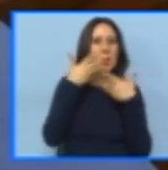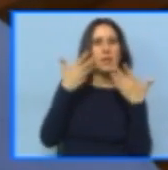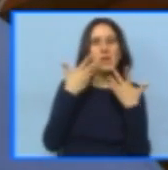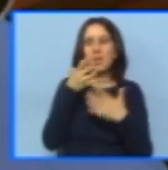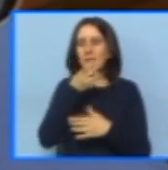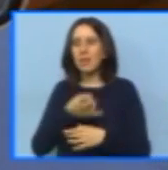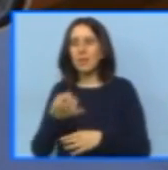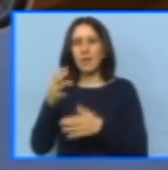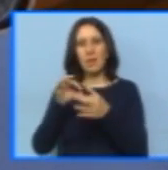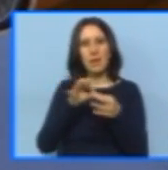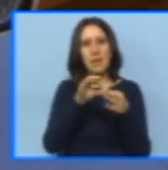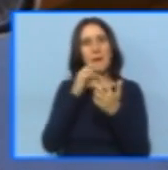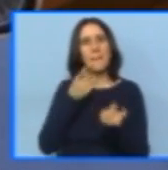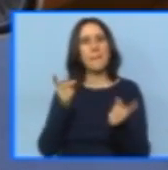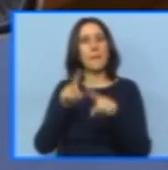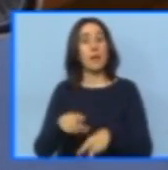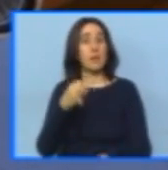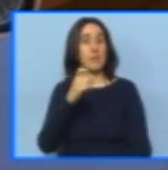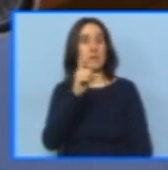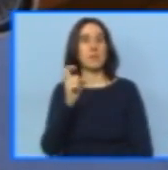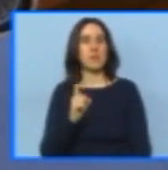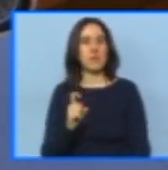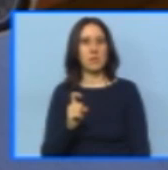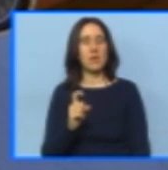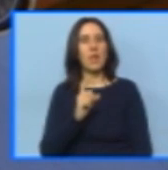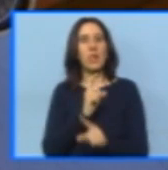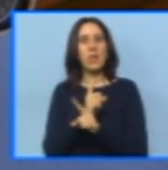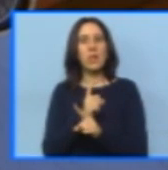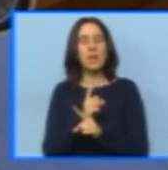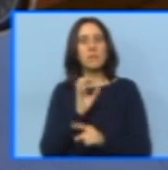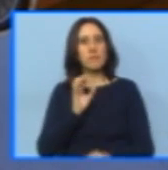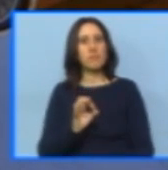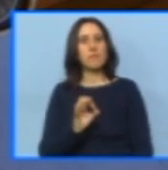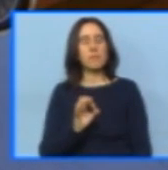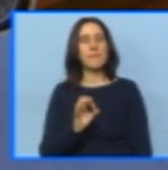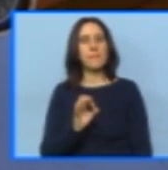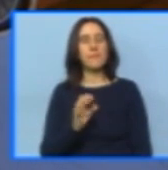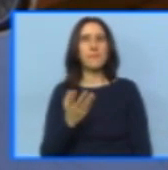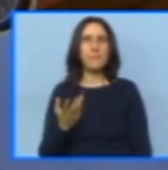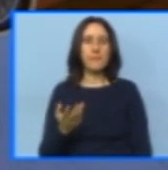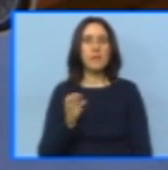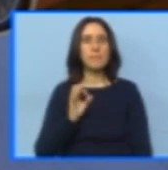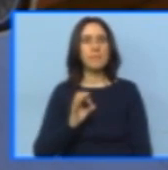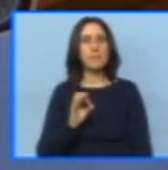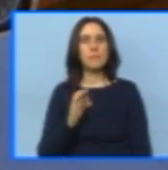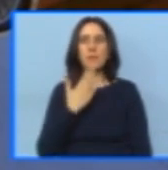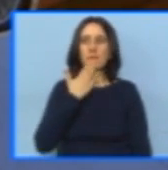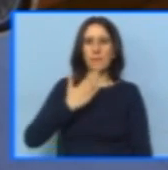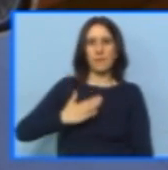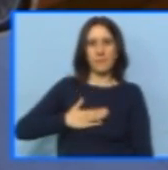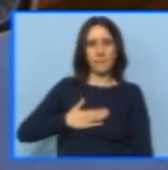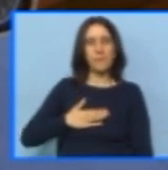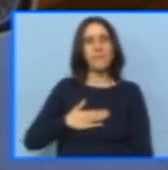a paz. São tudo são tudo frutos,